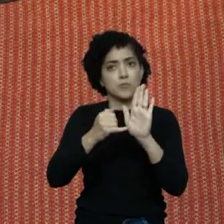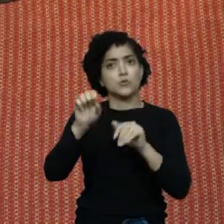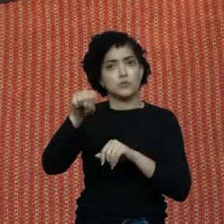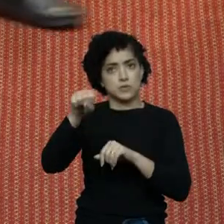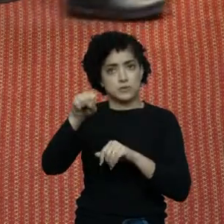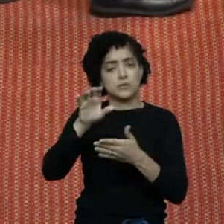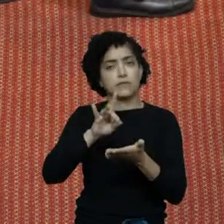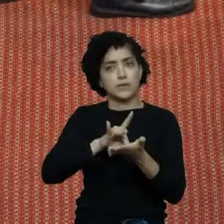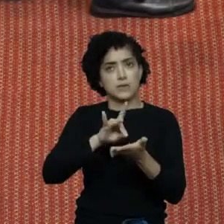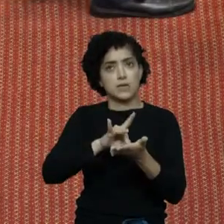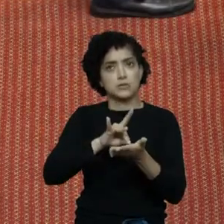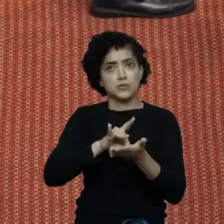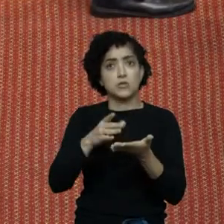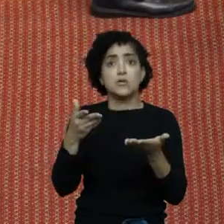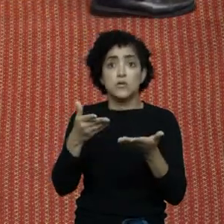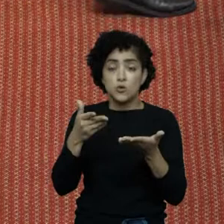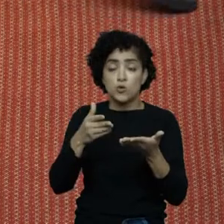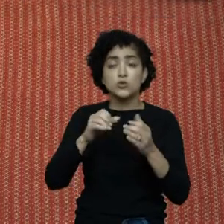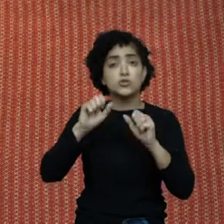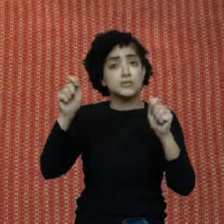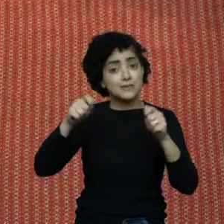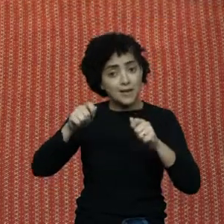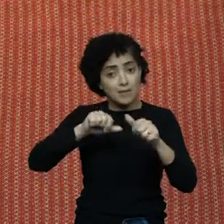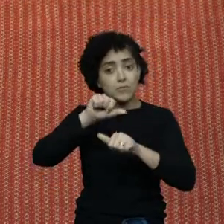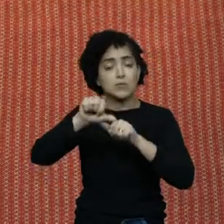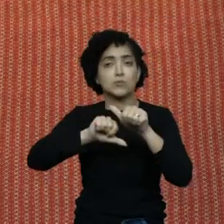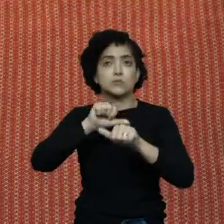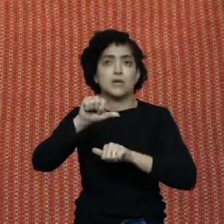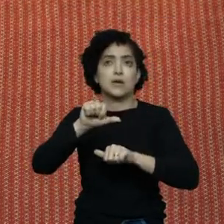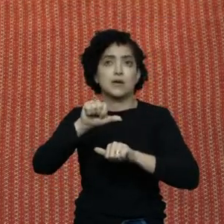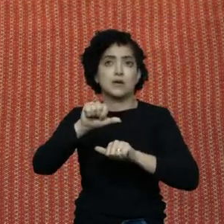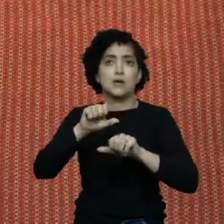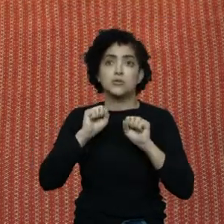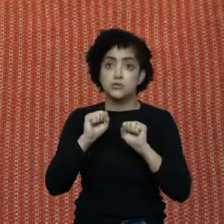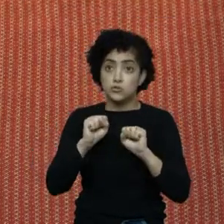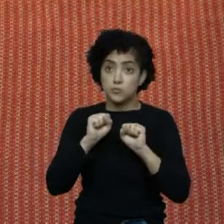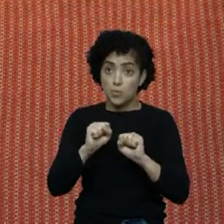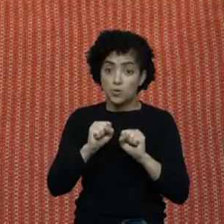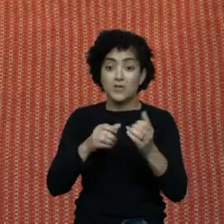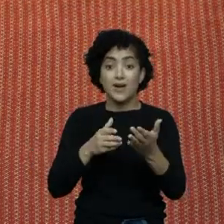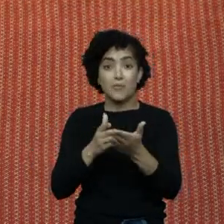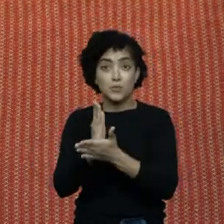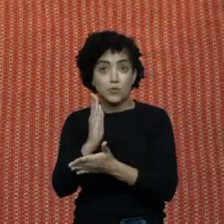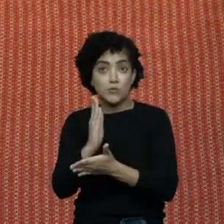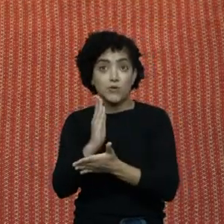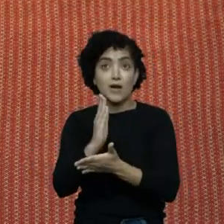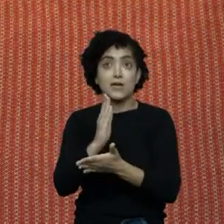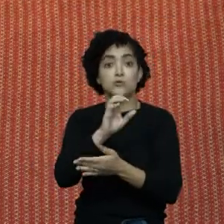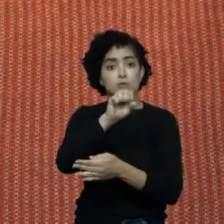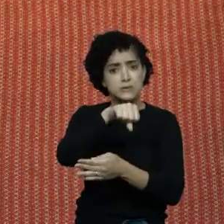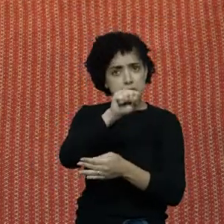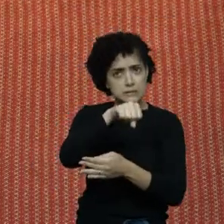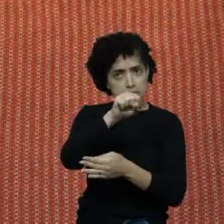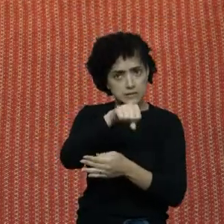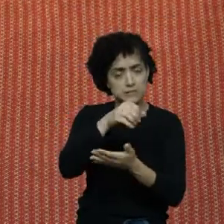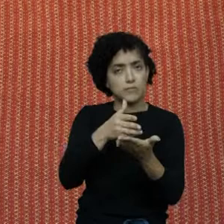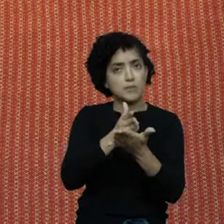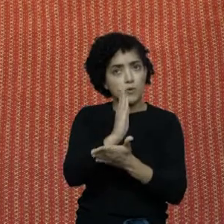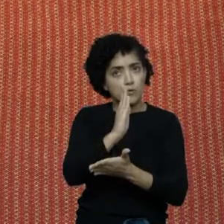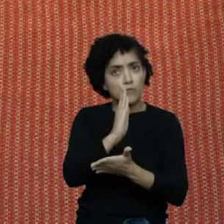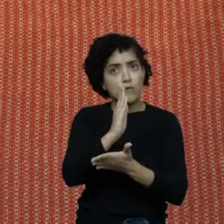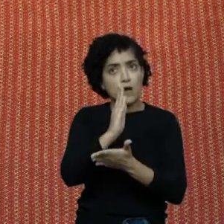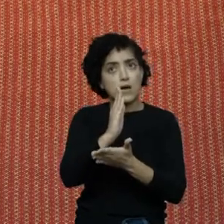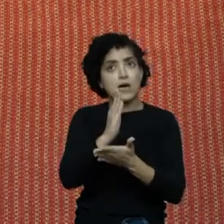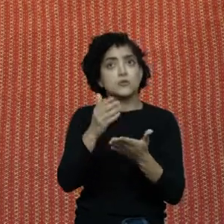uma grande verdade hoje nós podemos consertar isso aqui nós podemos consertar aprovando sim ele vai ser aprovado esse projeto vai ser